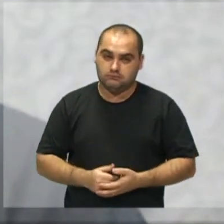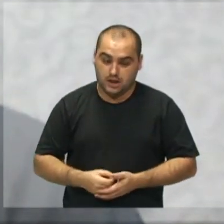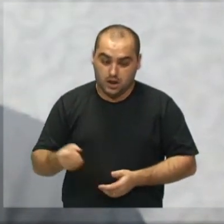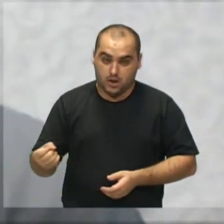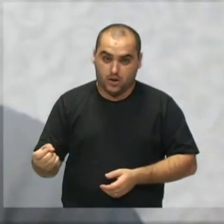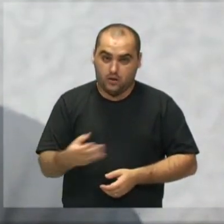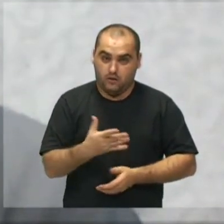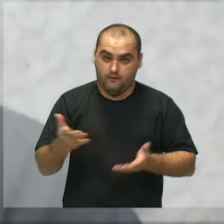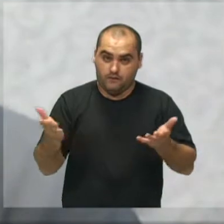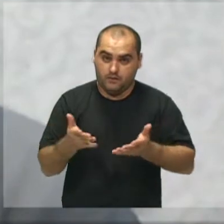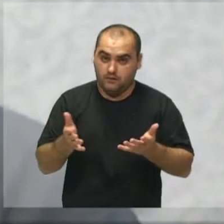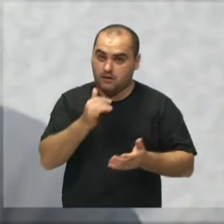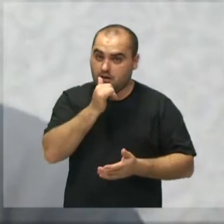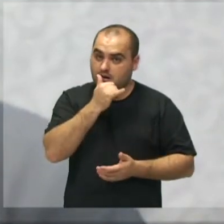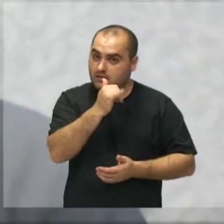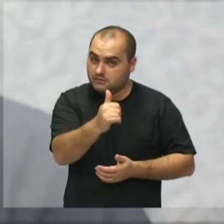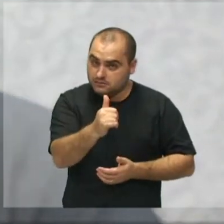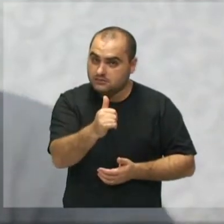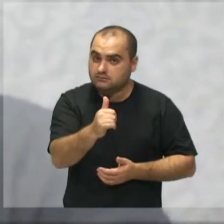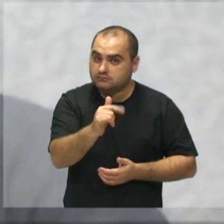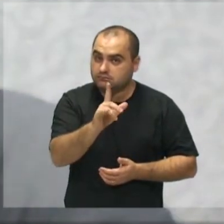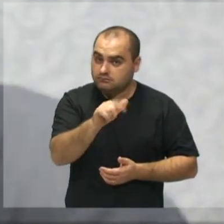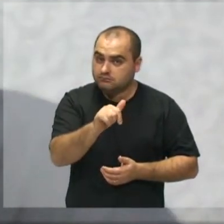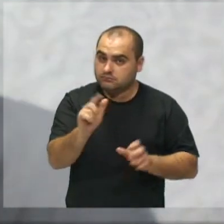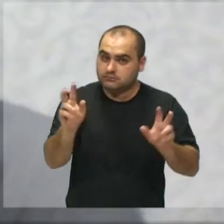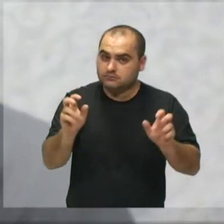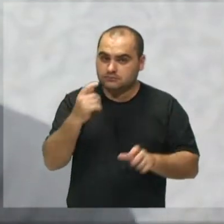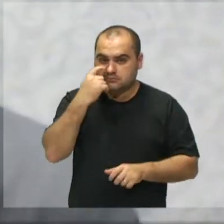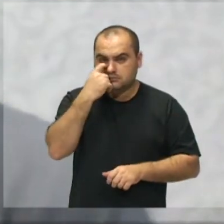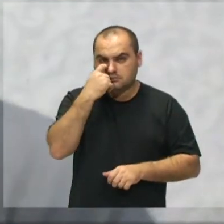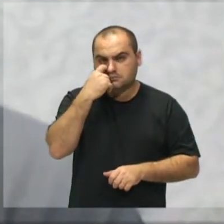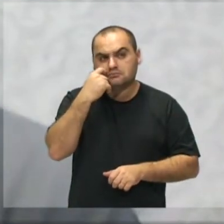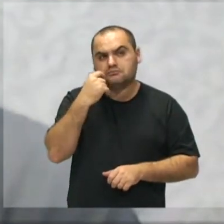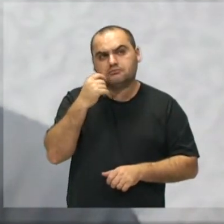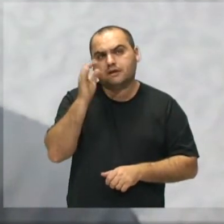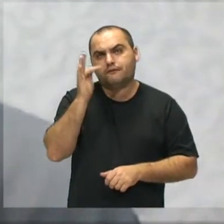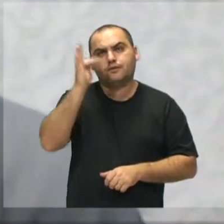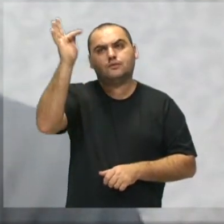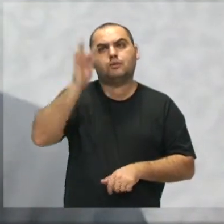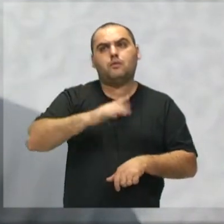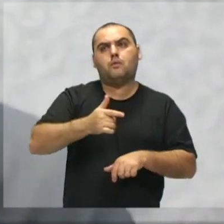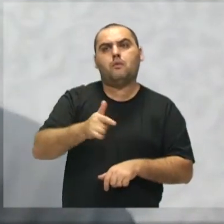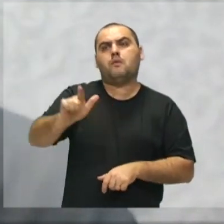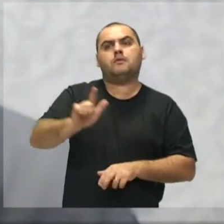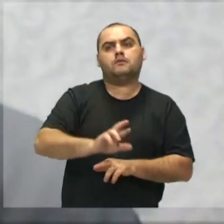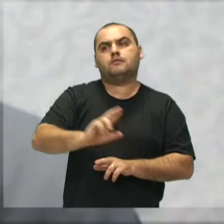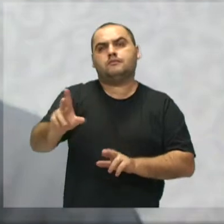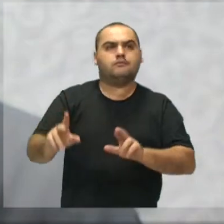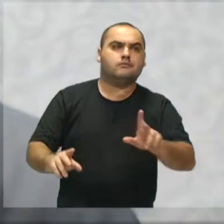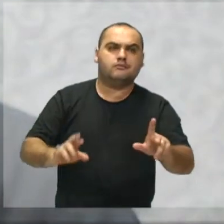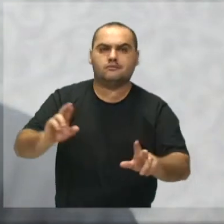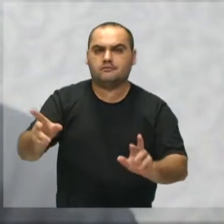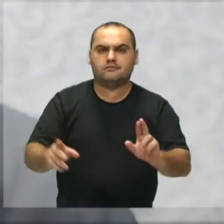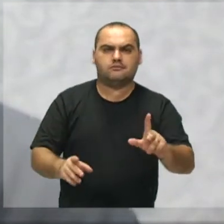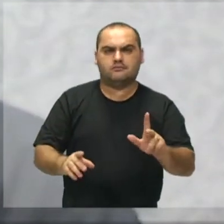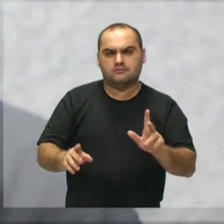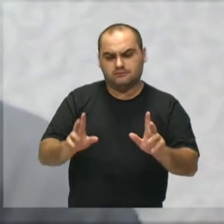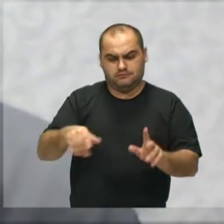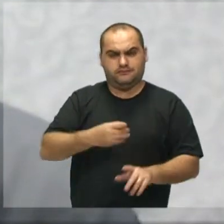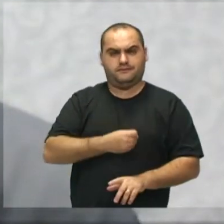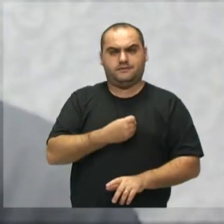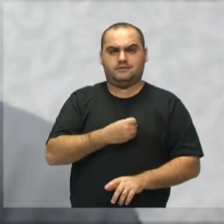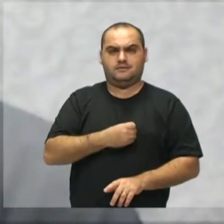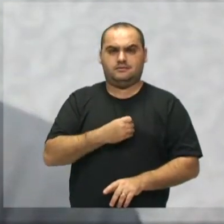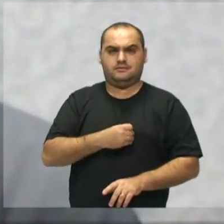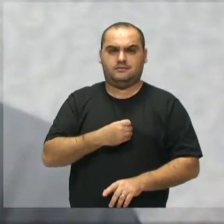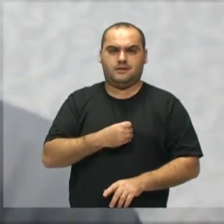fontes energéticas, né? E assim vai, daqui a pouco a gente tem outro ciclo, né? É próprio da nossa vida. A gente